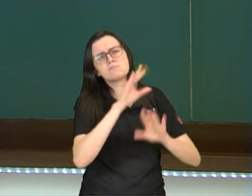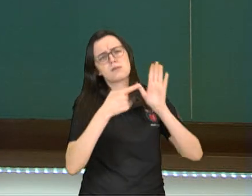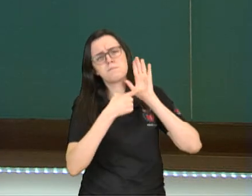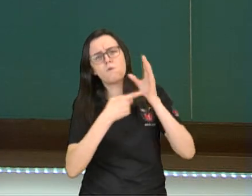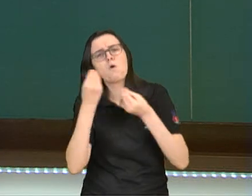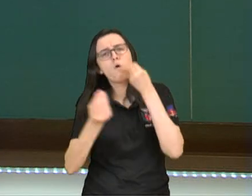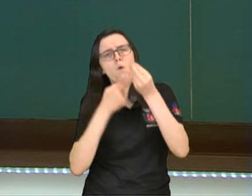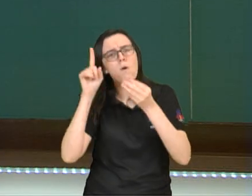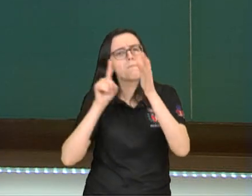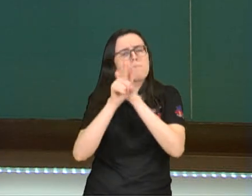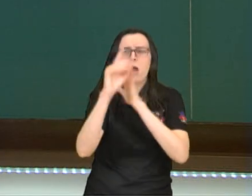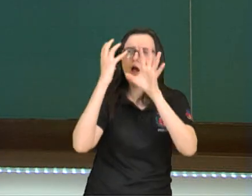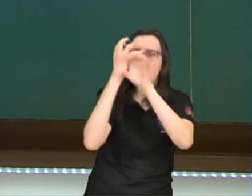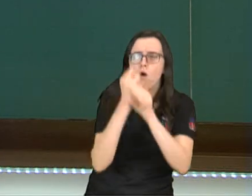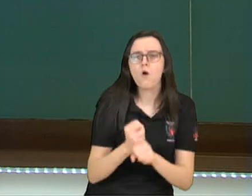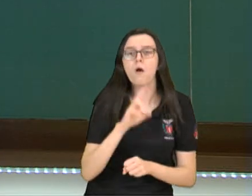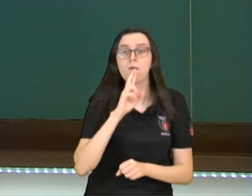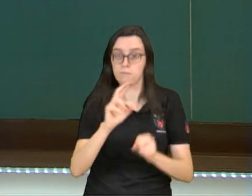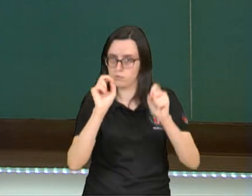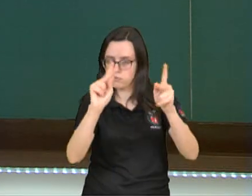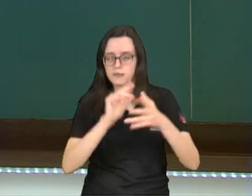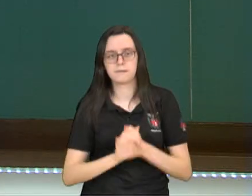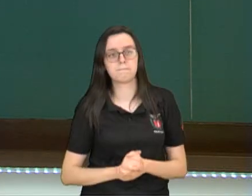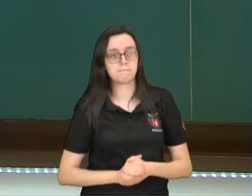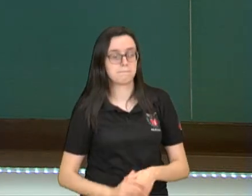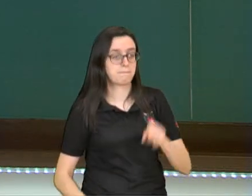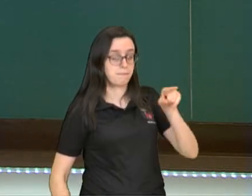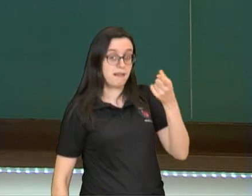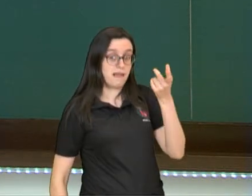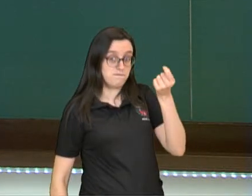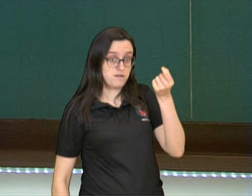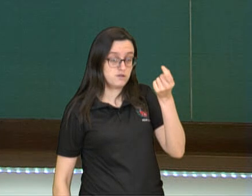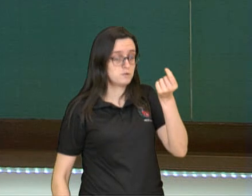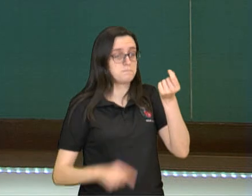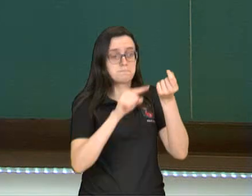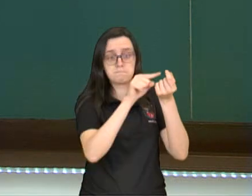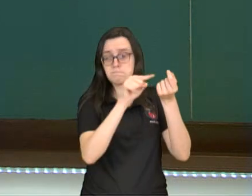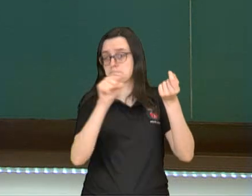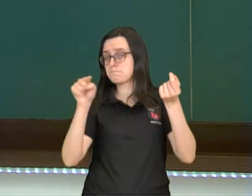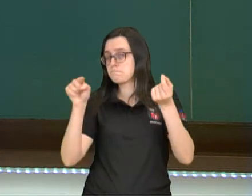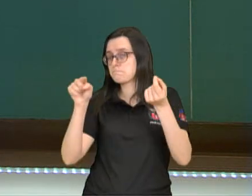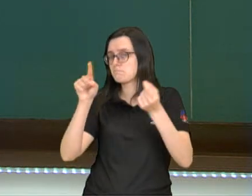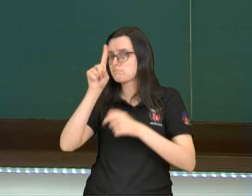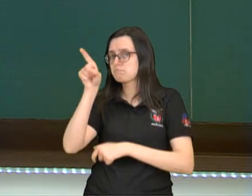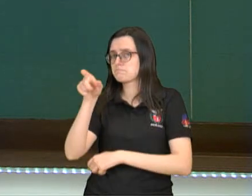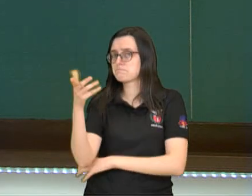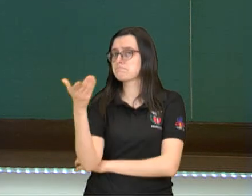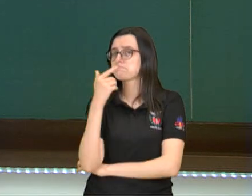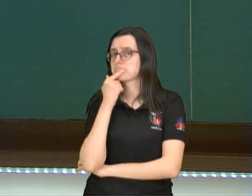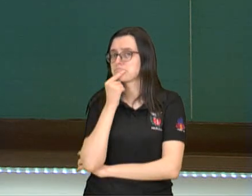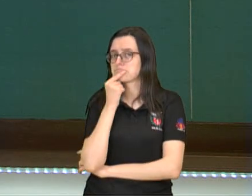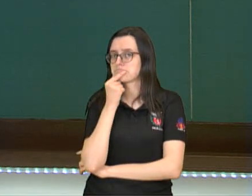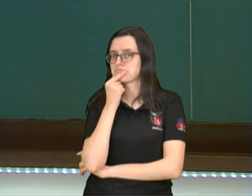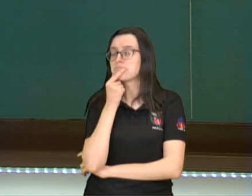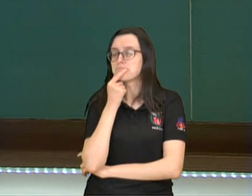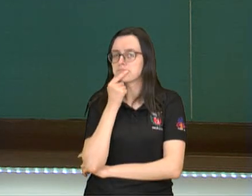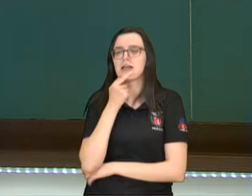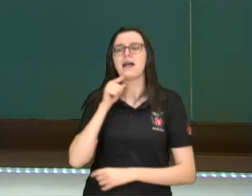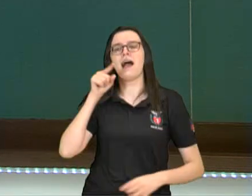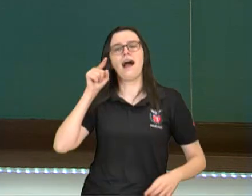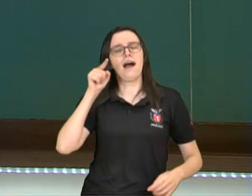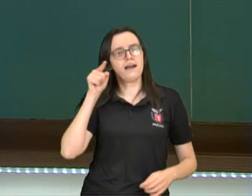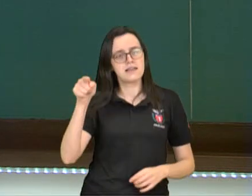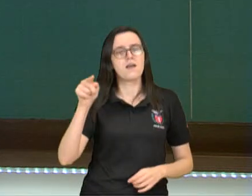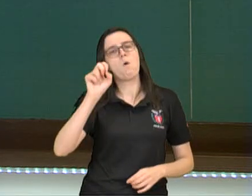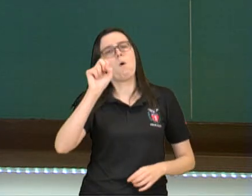para efeito de conta, tá bom? Então, em 20 gramas de sal, eu teria quantos miligramas de sódio? Então, aqui,